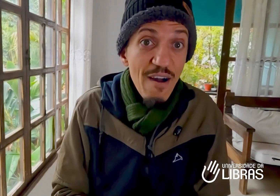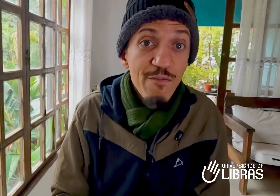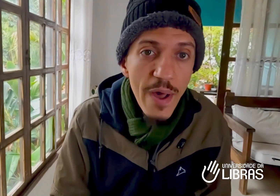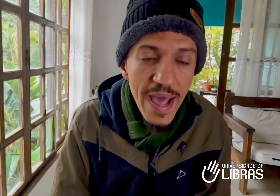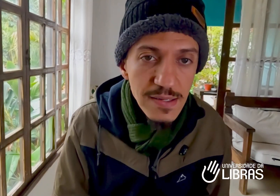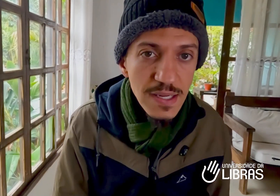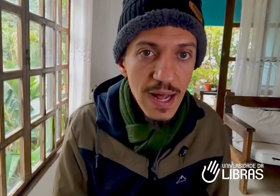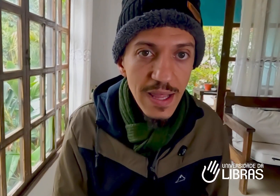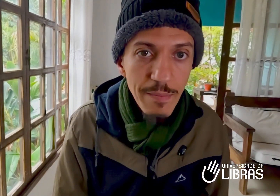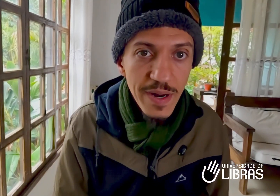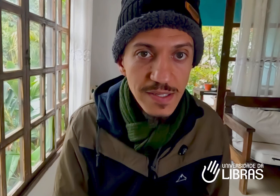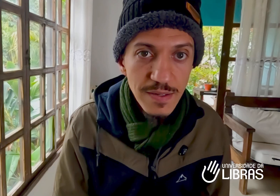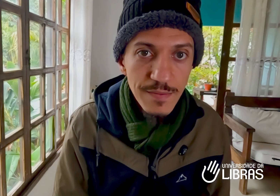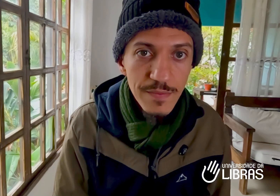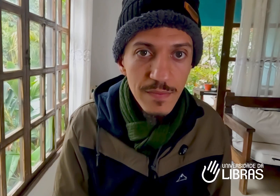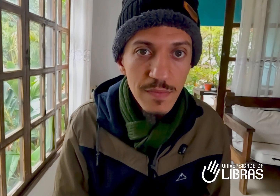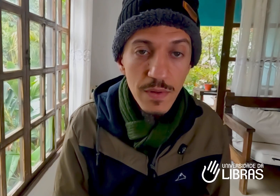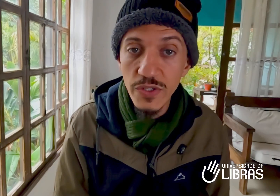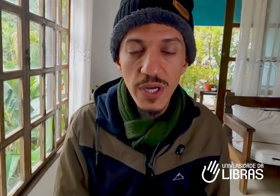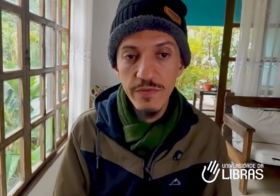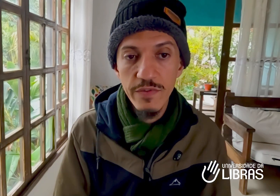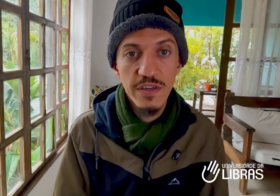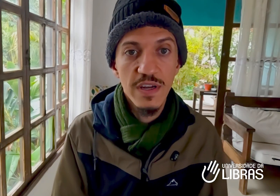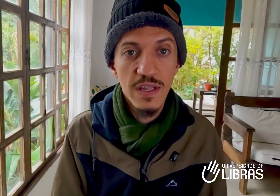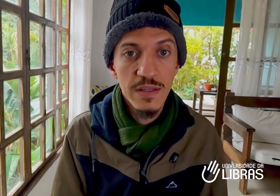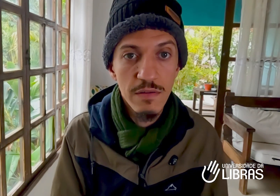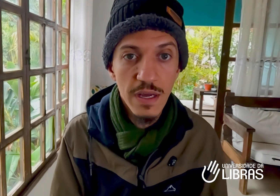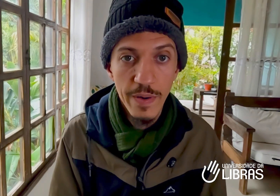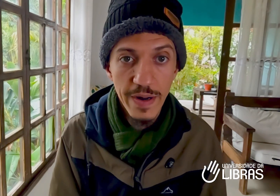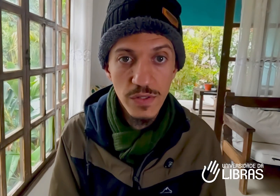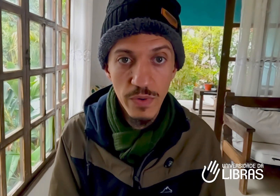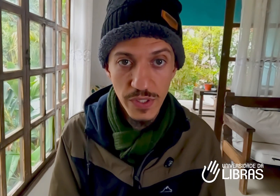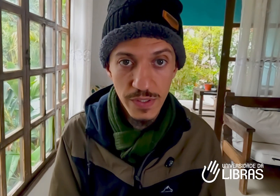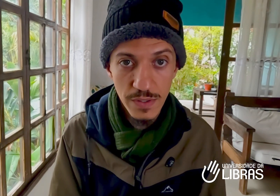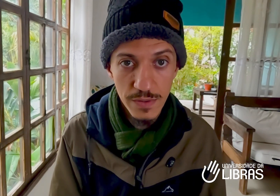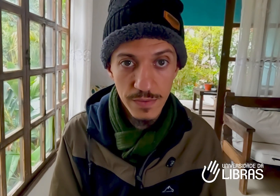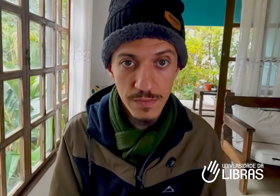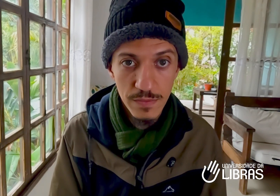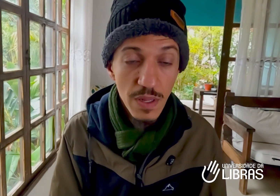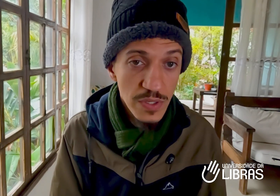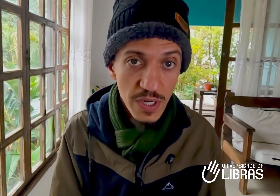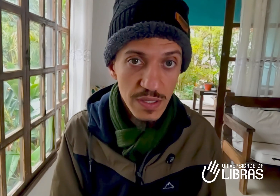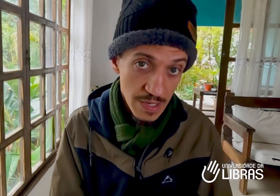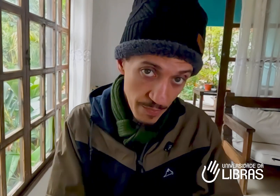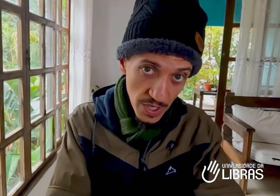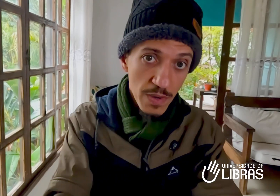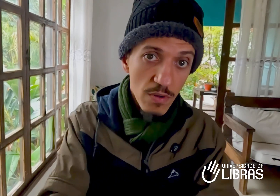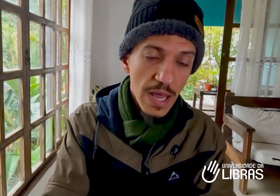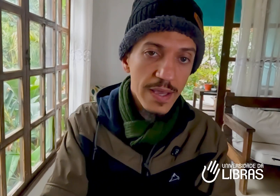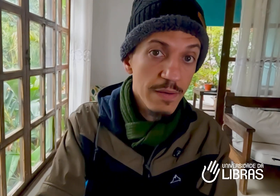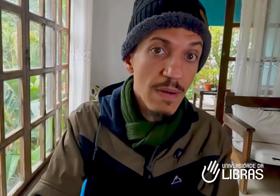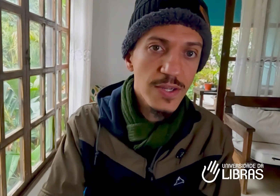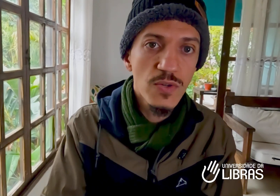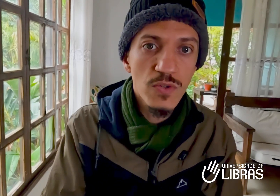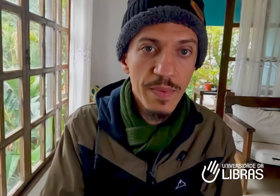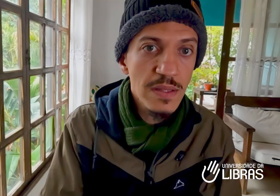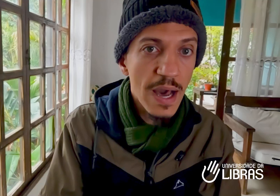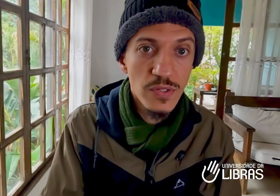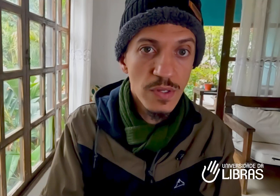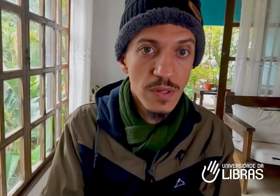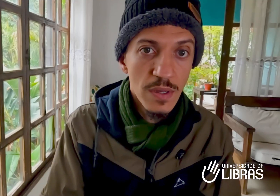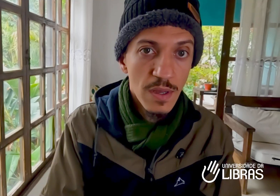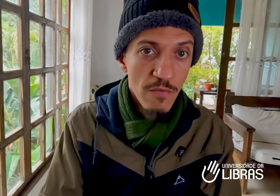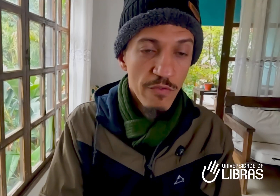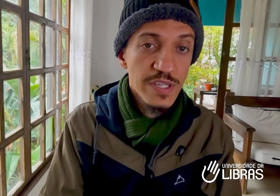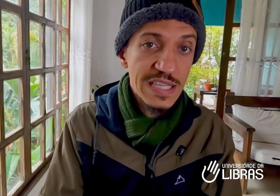Mas a fluência na Libras, não adianta você ficar tentando decorar as coisas. Não adianta. Você pode me contar aqui embaixo nos